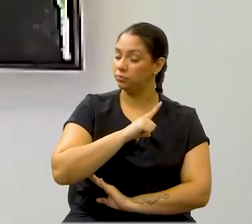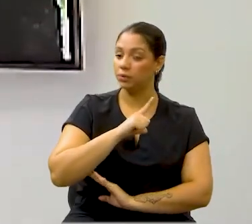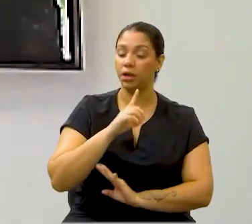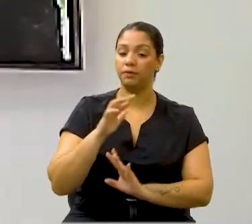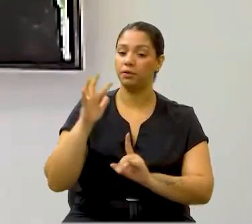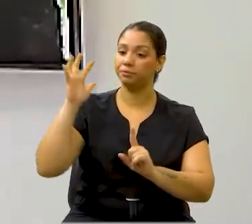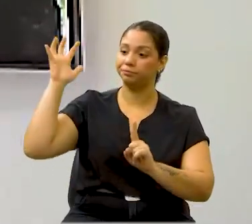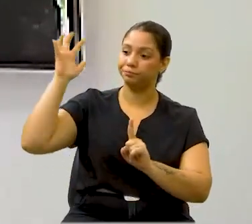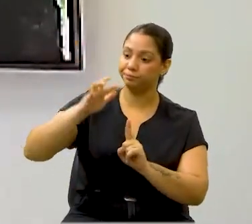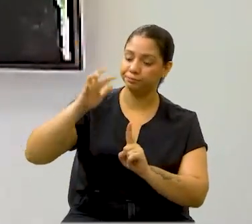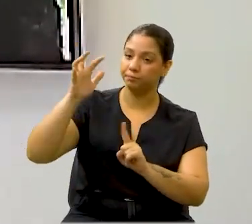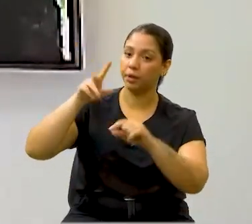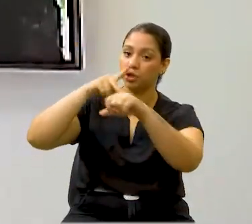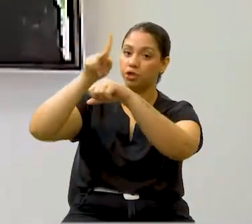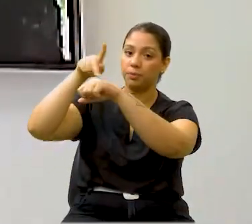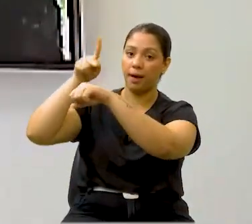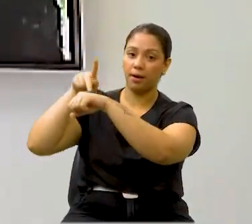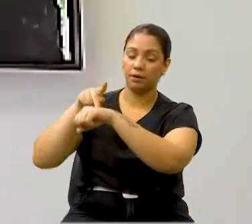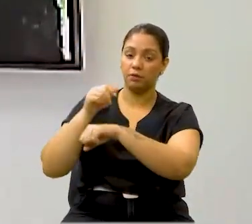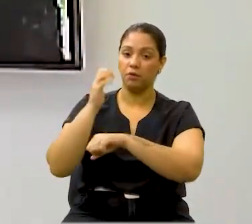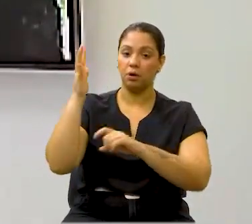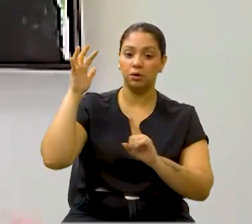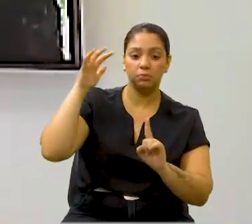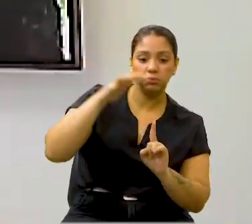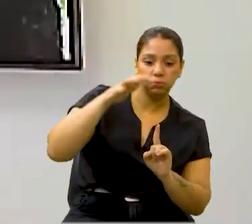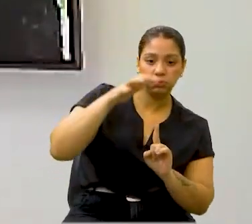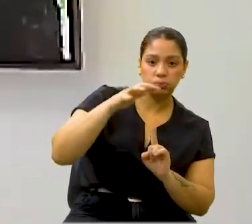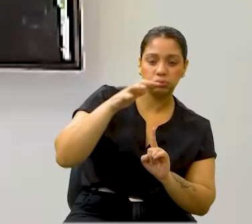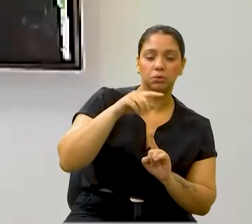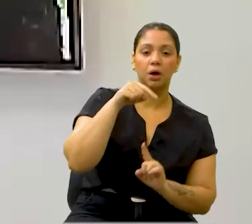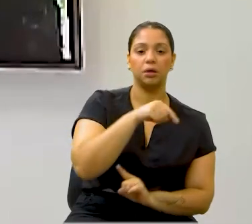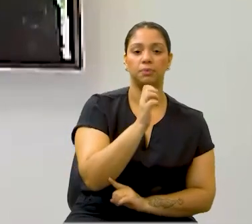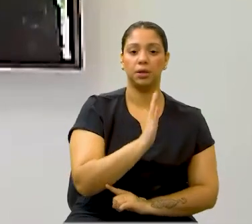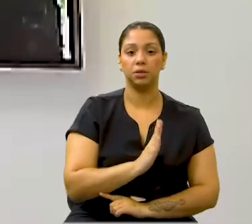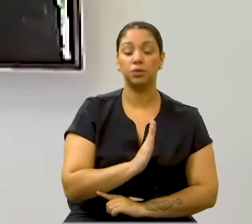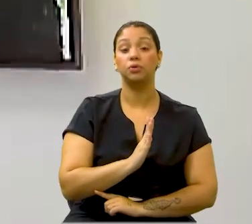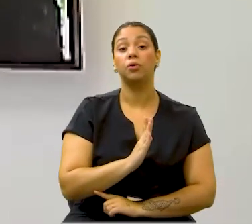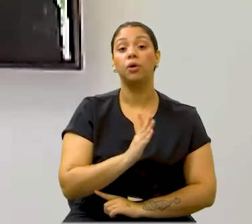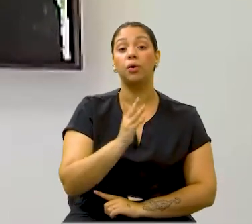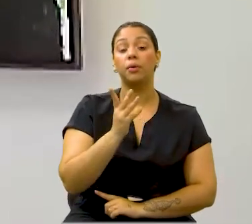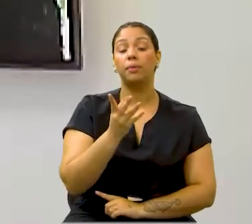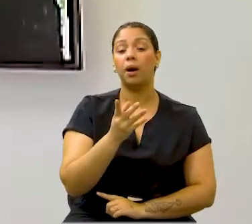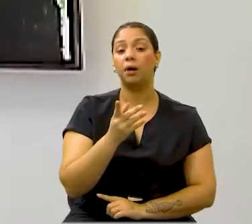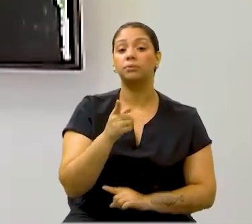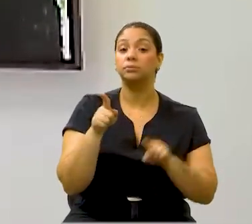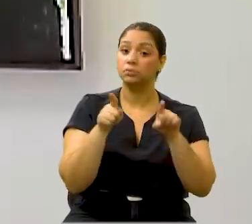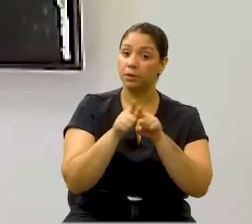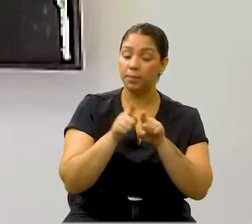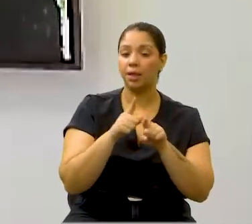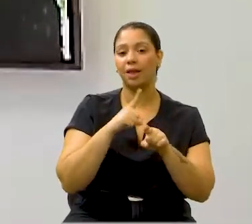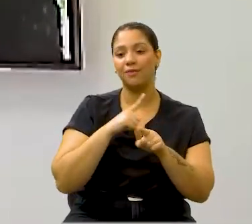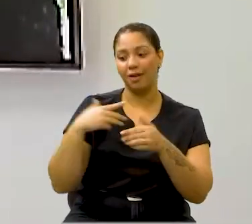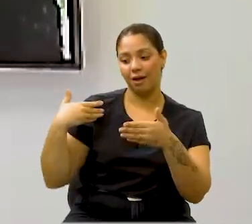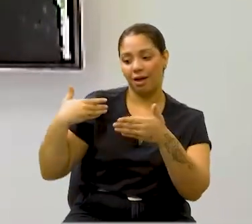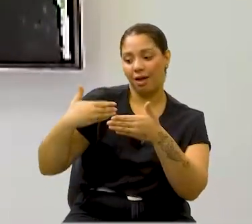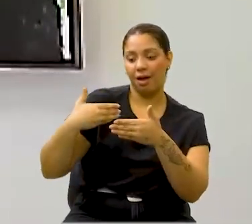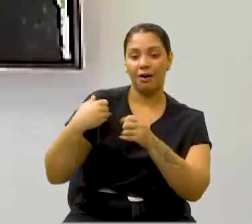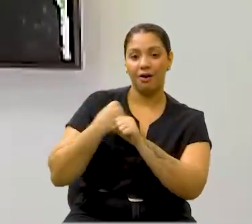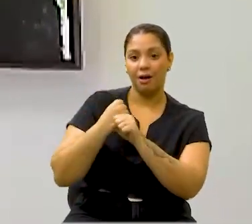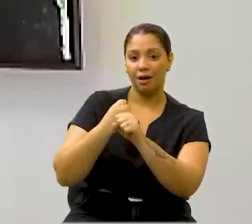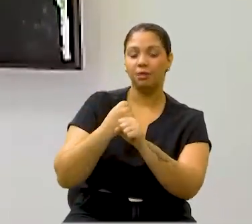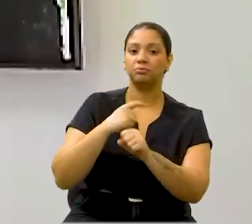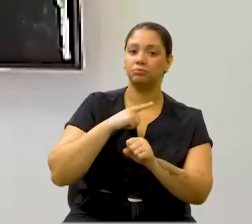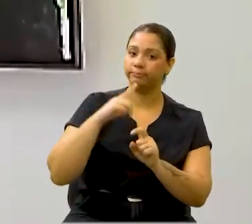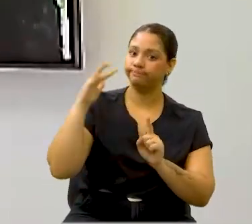tiveram, né, uma pressão internacional muito grande, então o país sofreu uma pressão internacional muito grande, como também sofreu nesses últimos